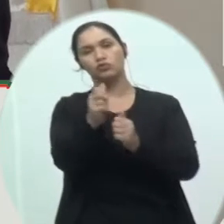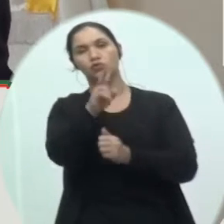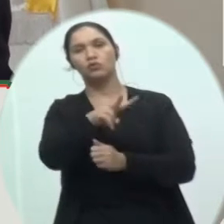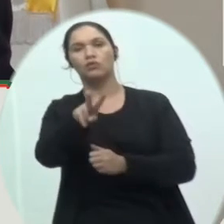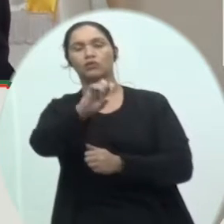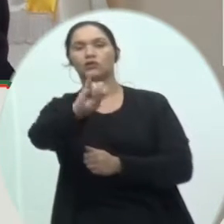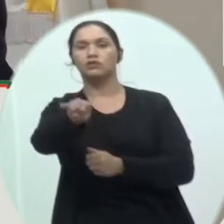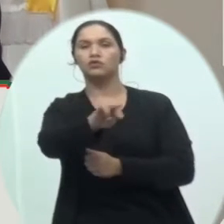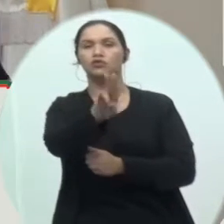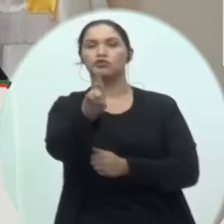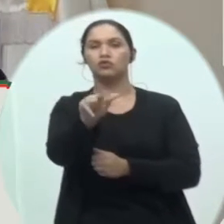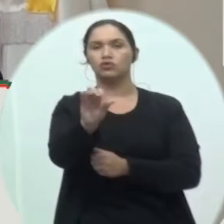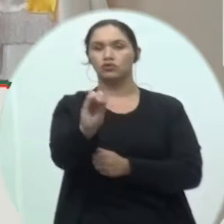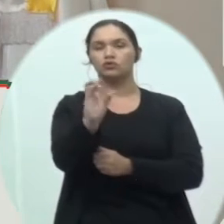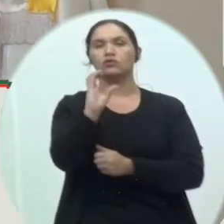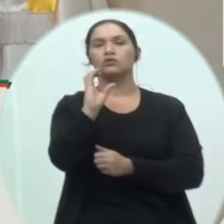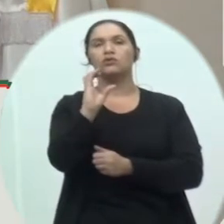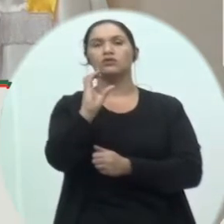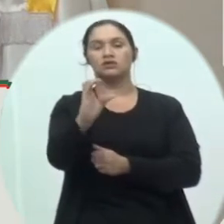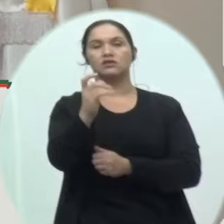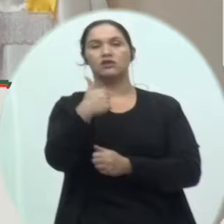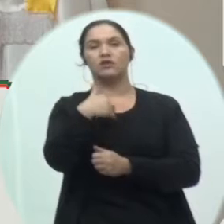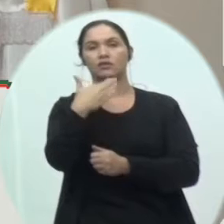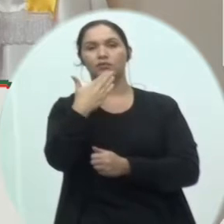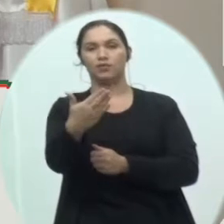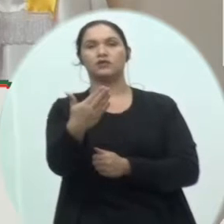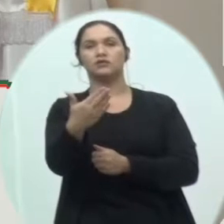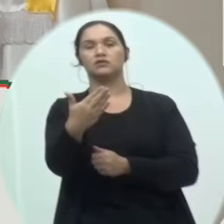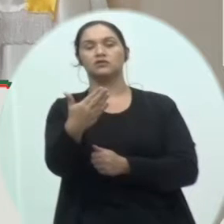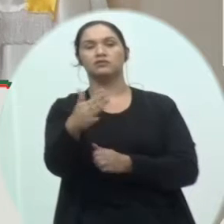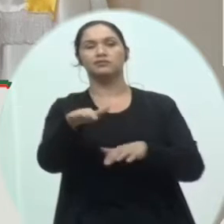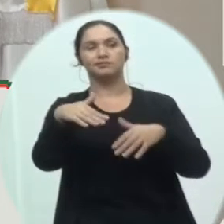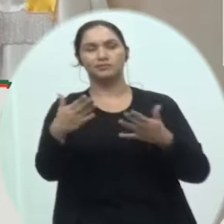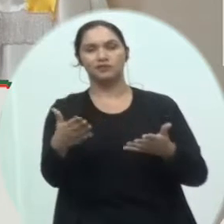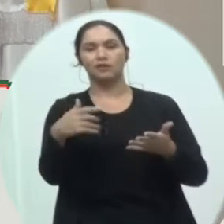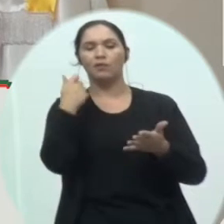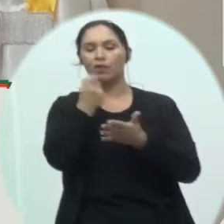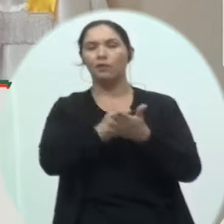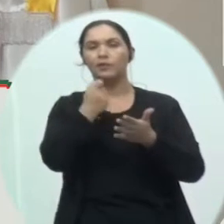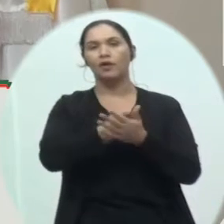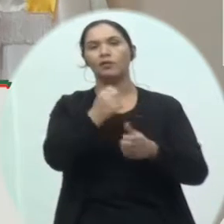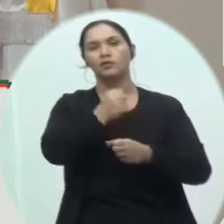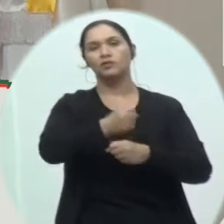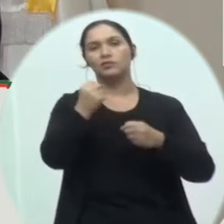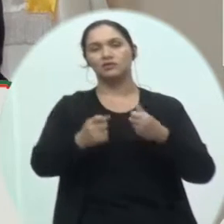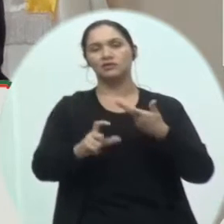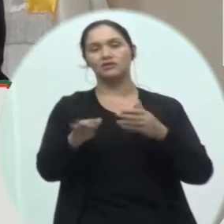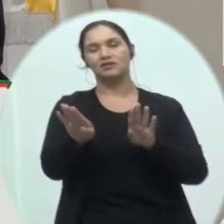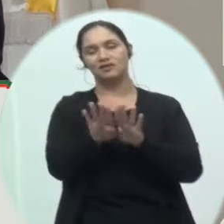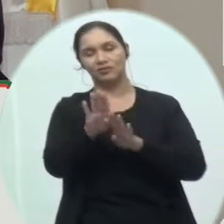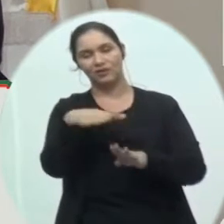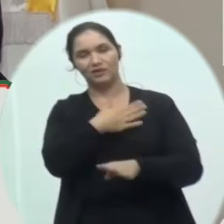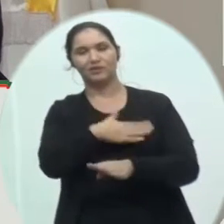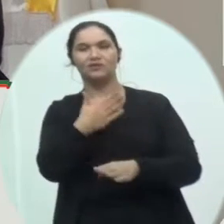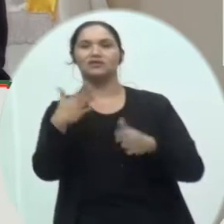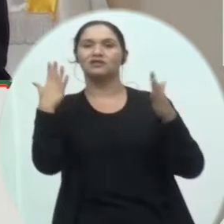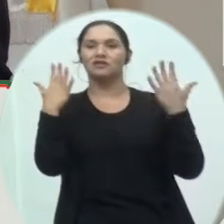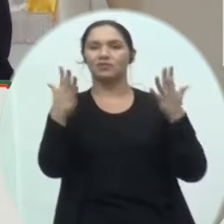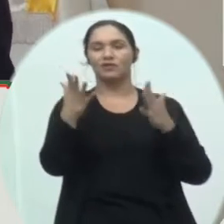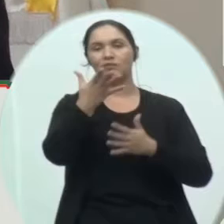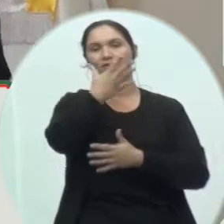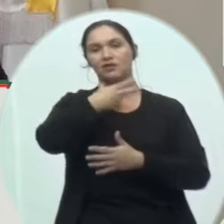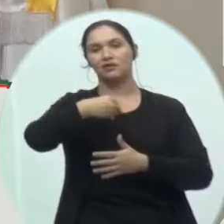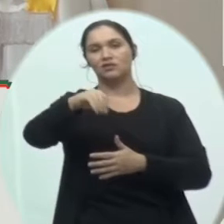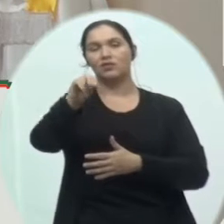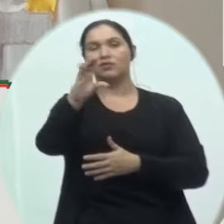que essa casa tome uma atitude. Né? E aí não poderia deixar aqui também de parabenizar o Acélio Casagrande, né, que